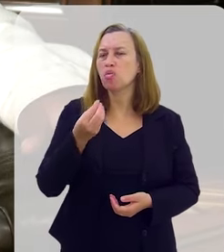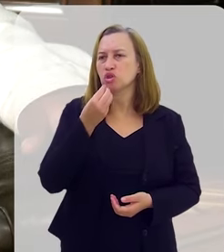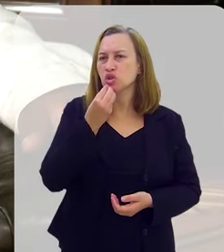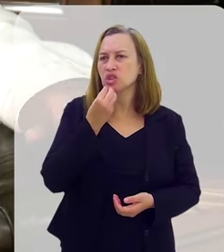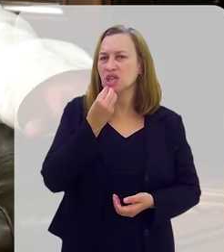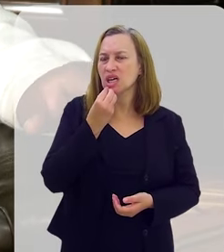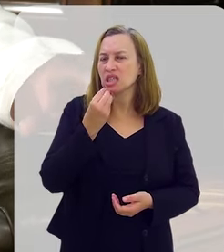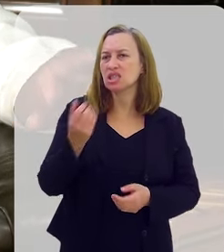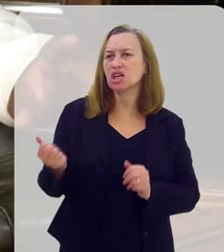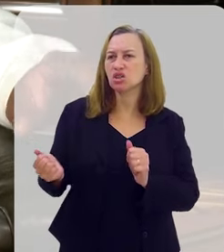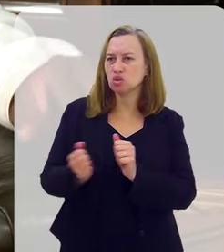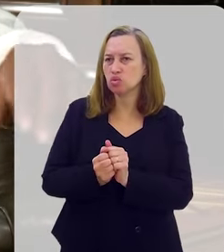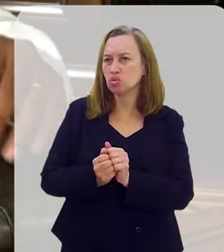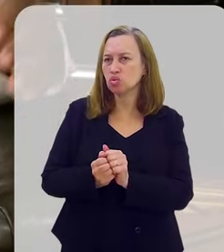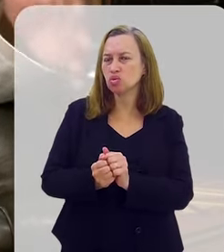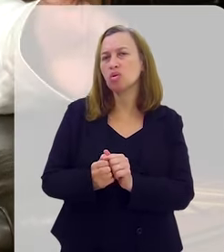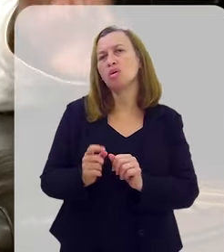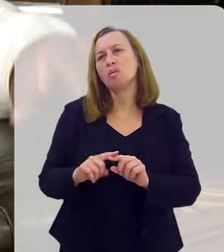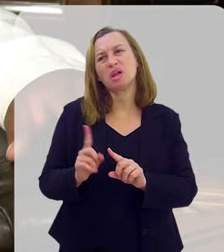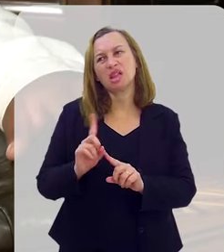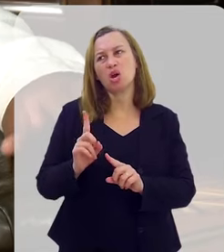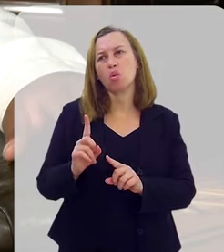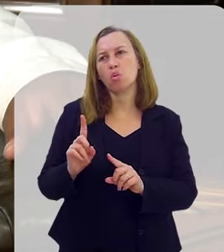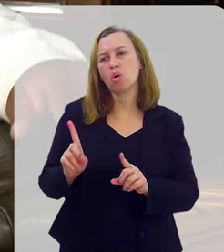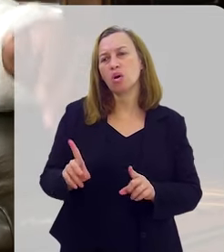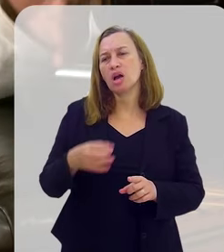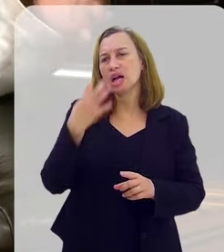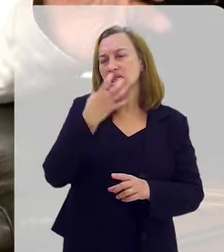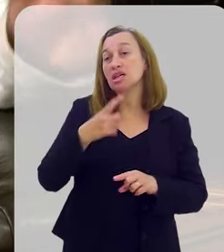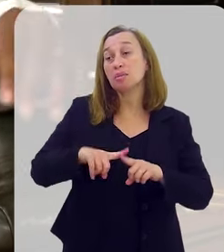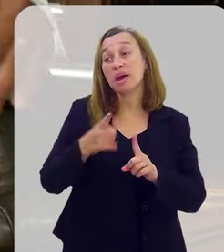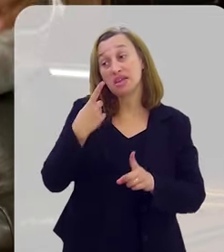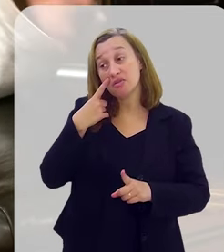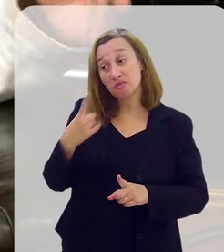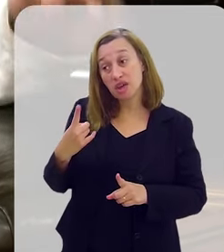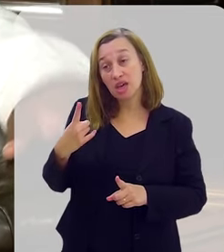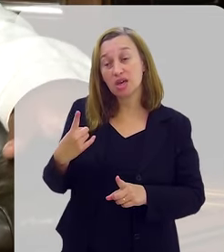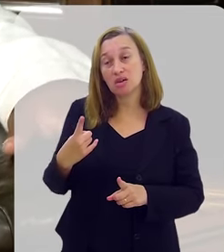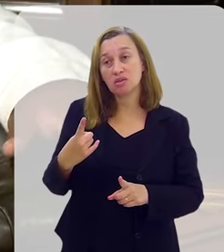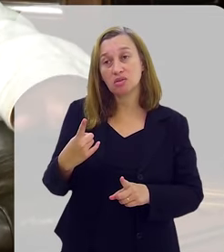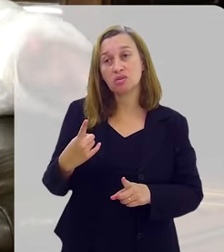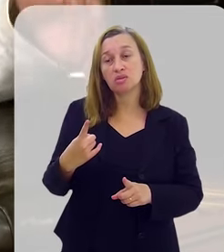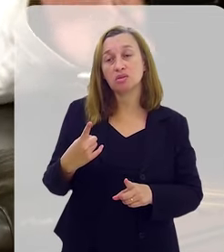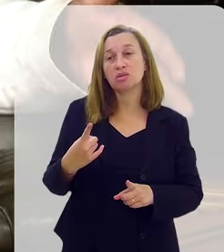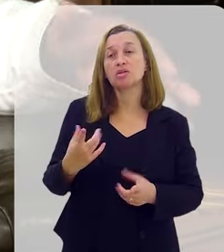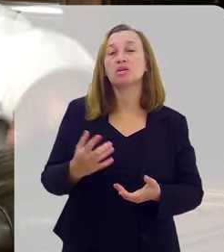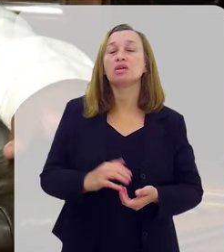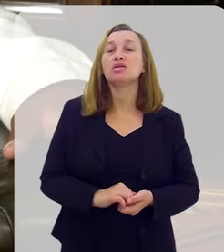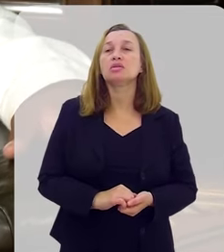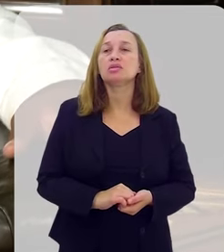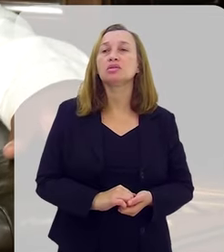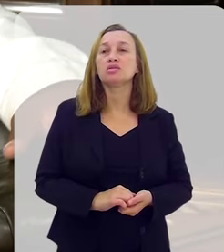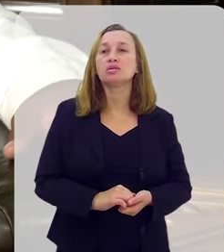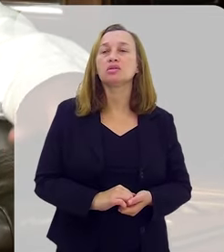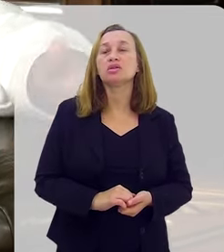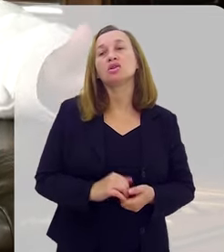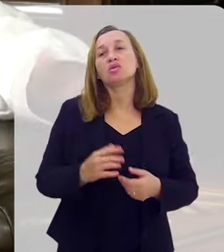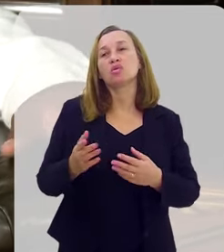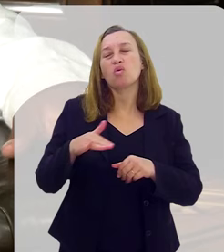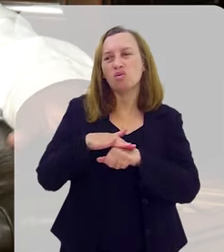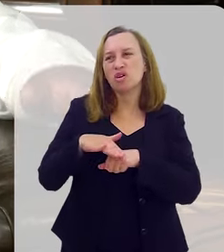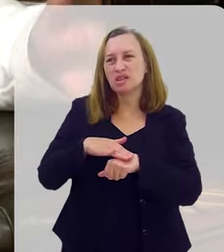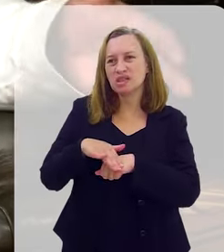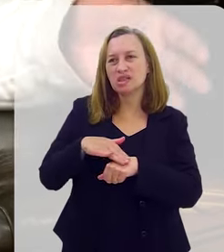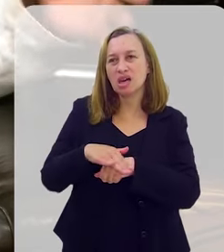de estar com ele em algumas agendas, não cantando, né? Mas o vendo, cultuando com ele, sendo ministrado por ele. Trocar